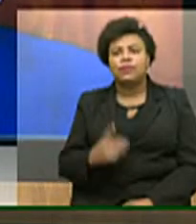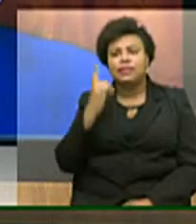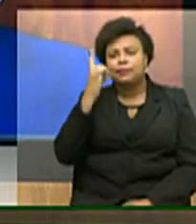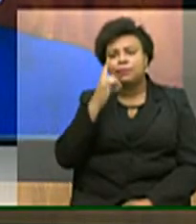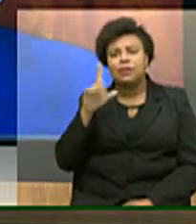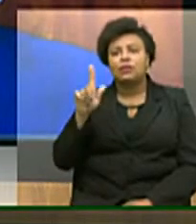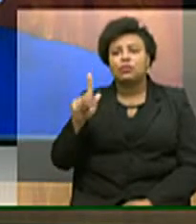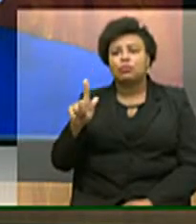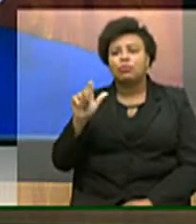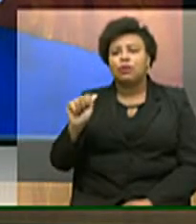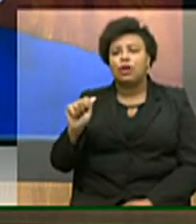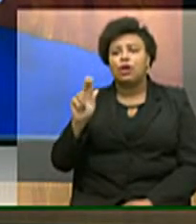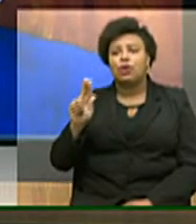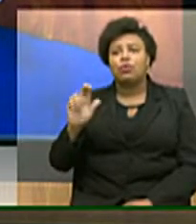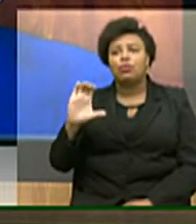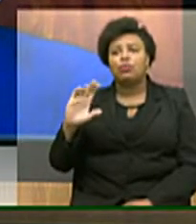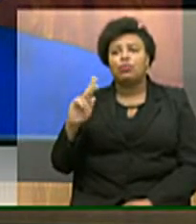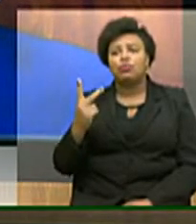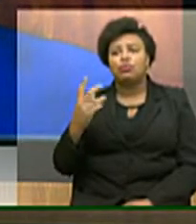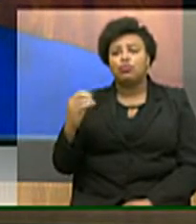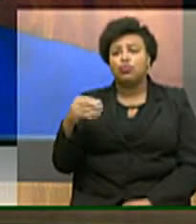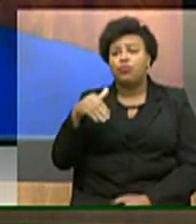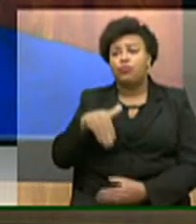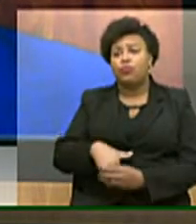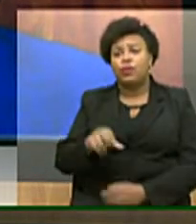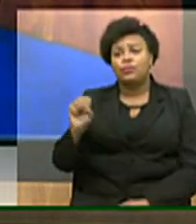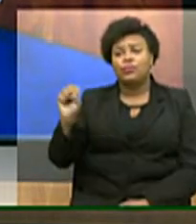Deputado Gaúcho da Geral. Voto sim,